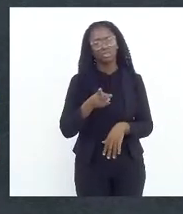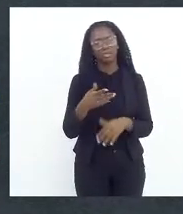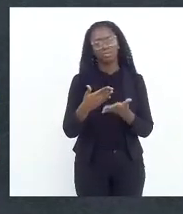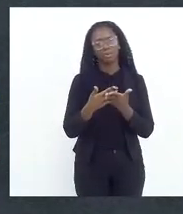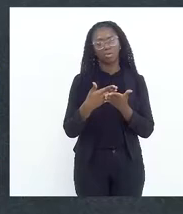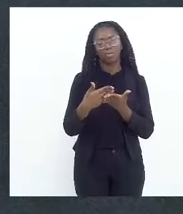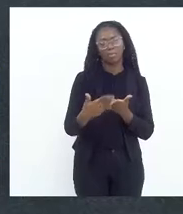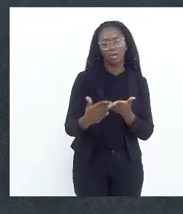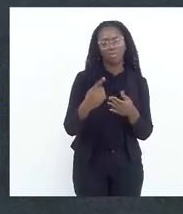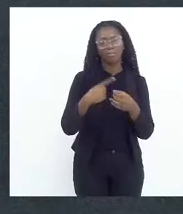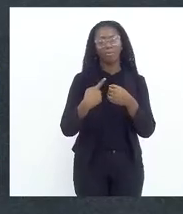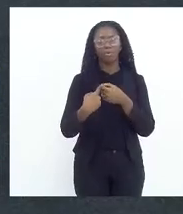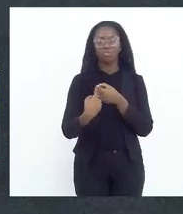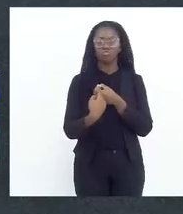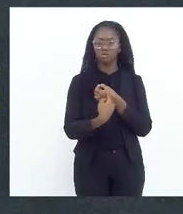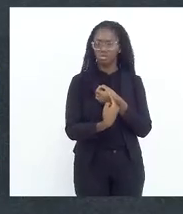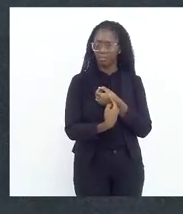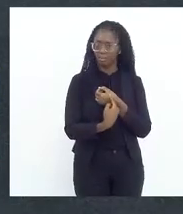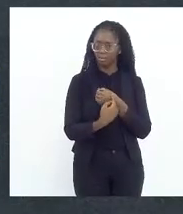dos municípios.